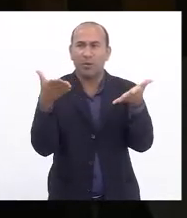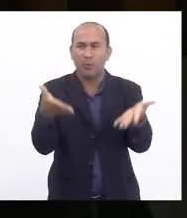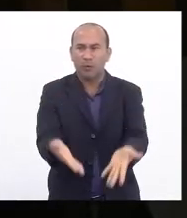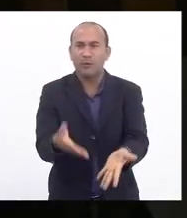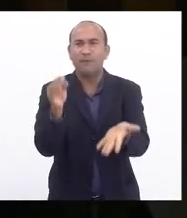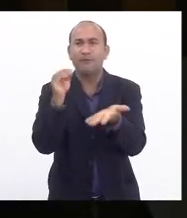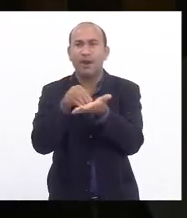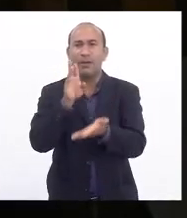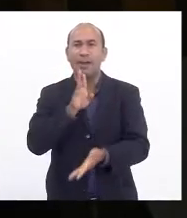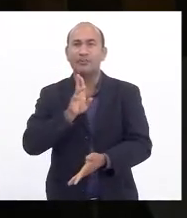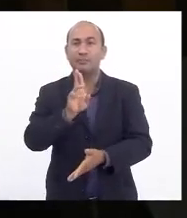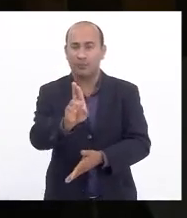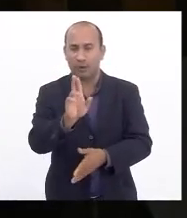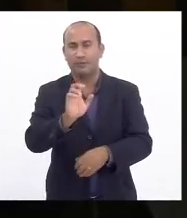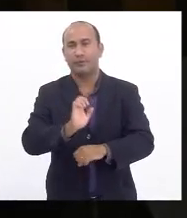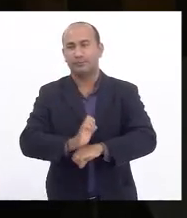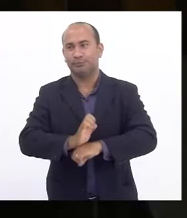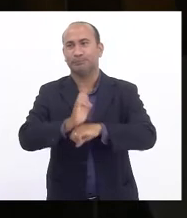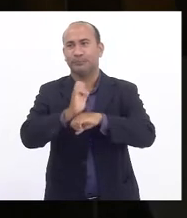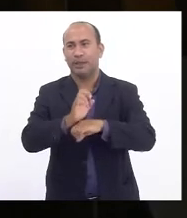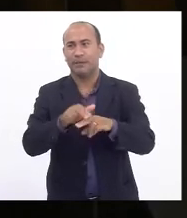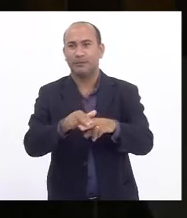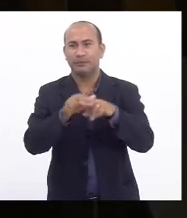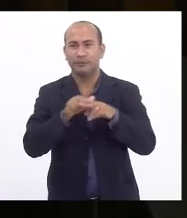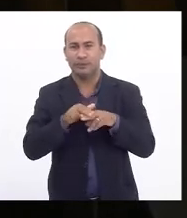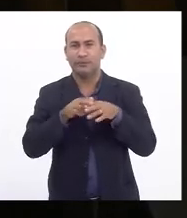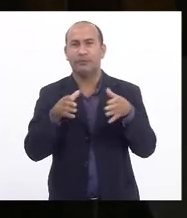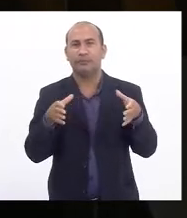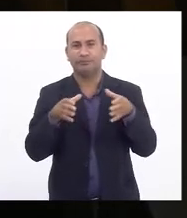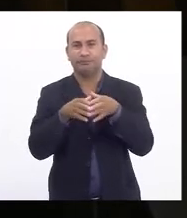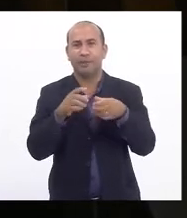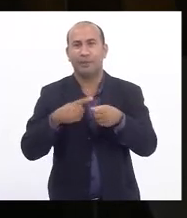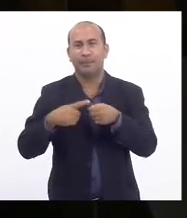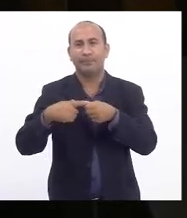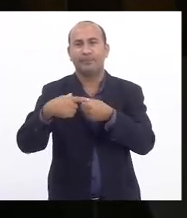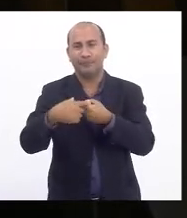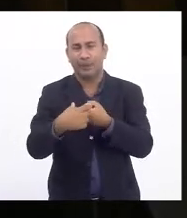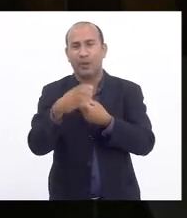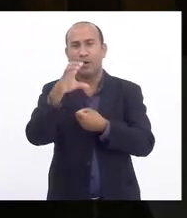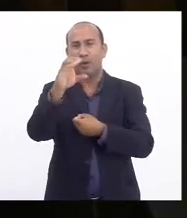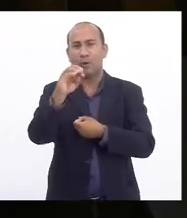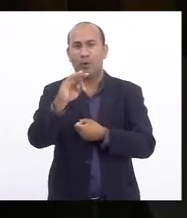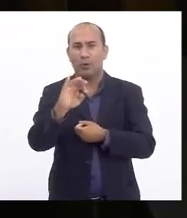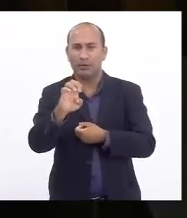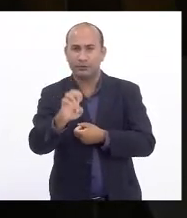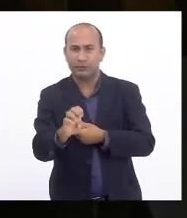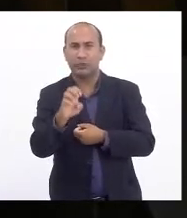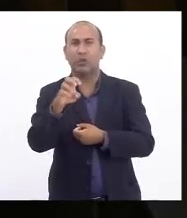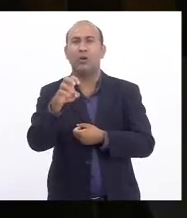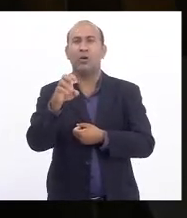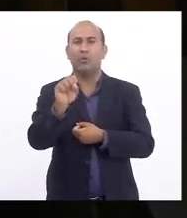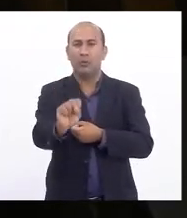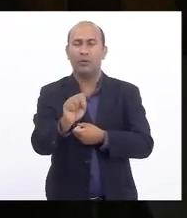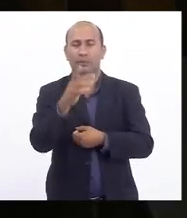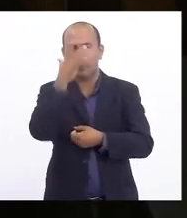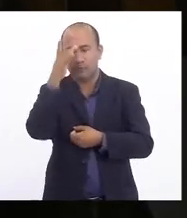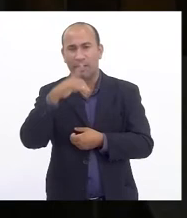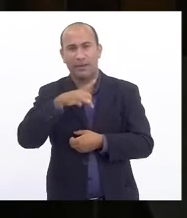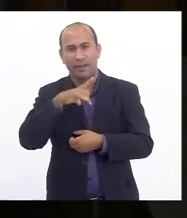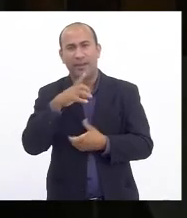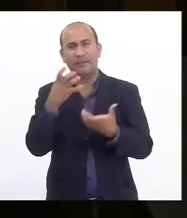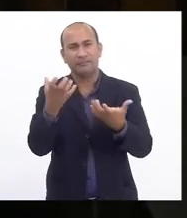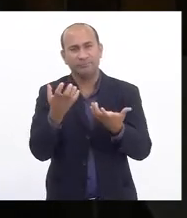sem resposta concreta do estado para o bairro do corte oito para as famílias adolescente que querem continuar estudando no seu